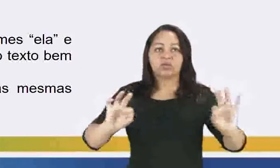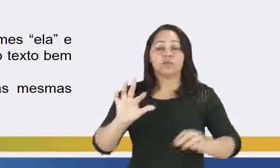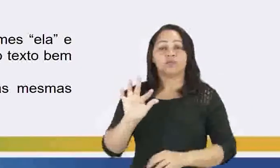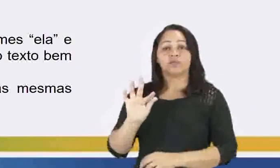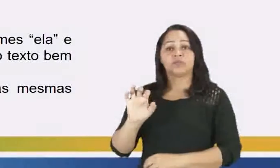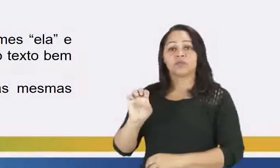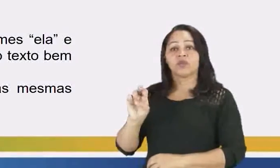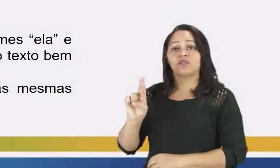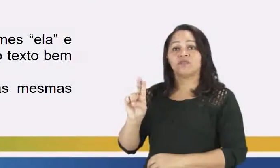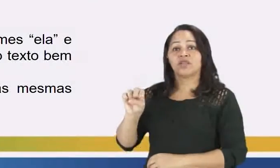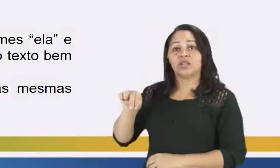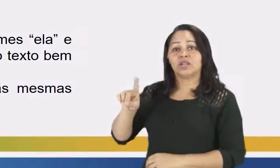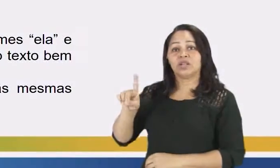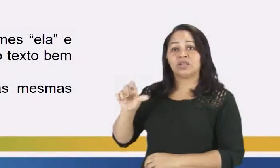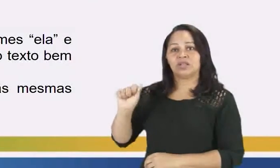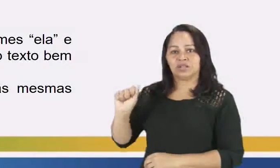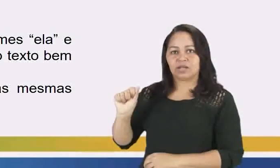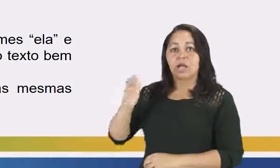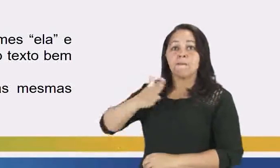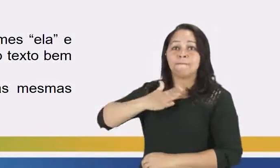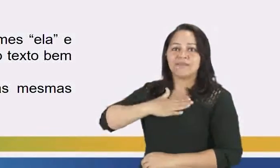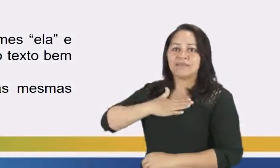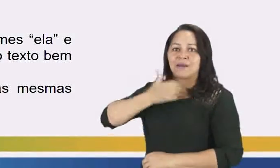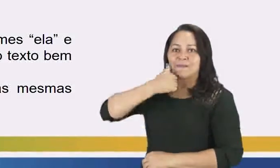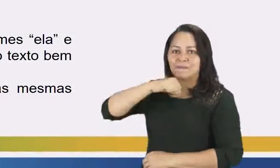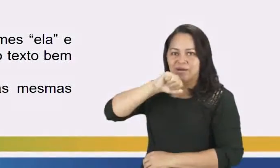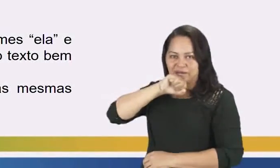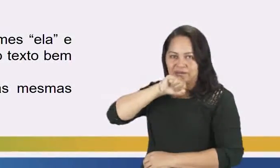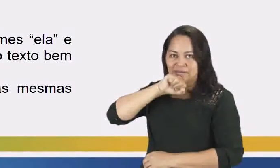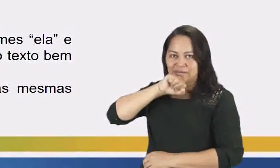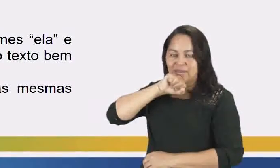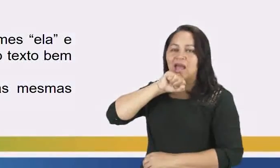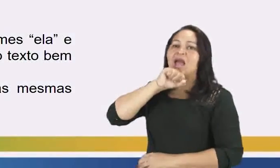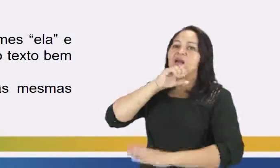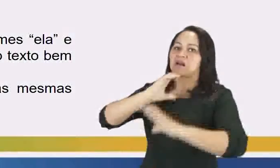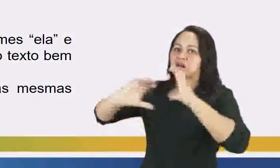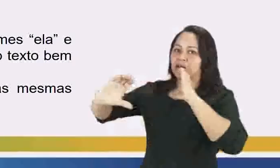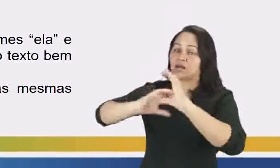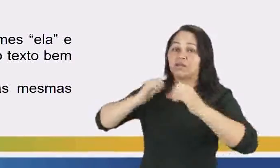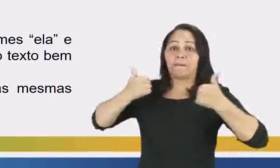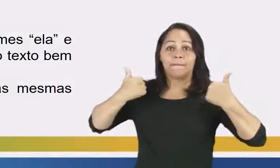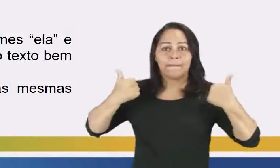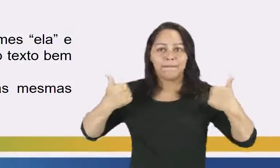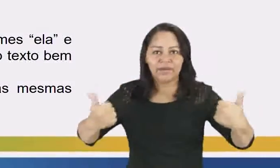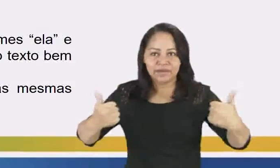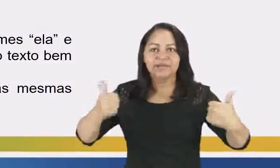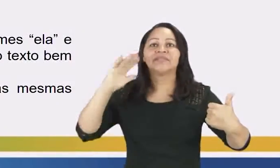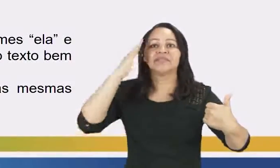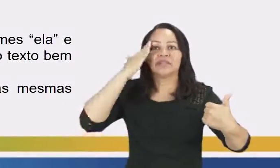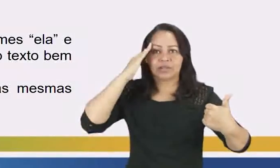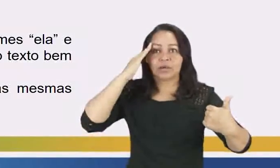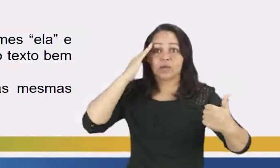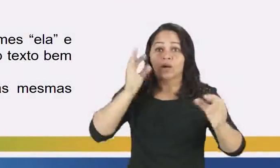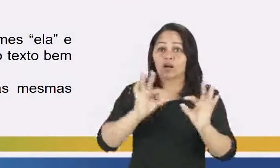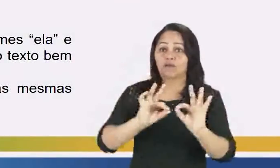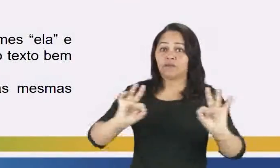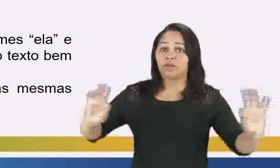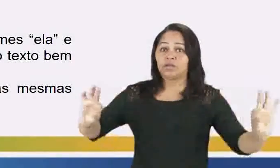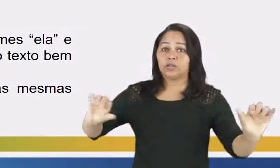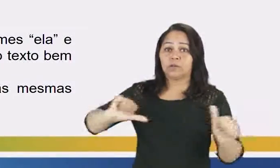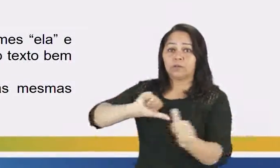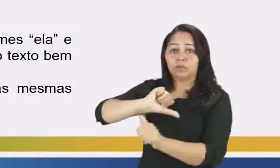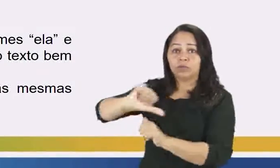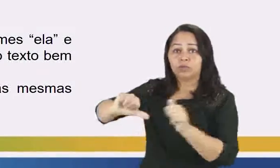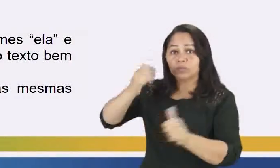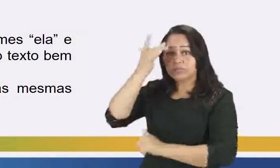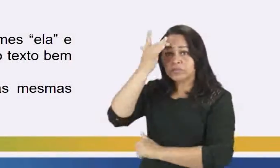Fernanda é minha mãe, ela canta muito bem. Percebeu aí que modificou a frase, né, para